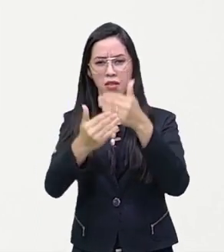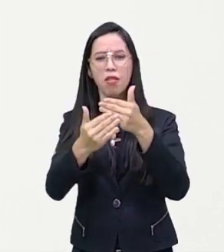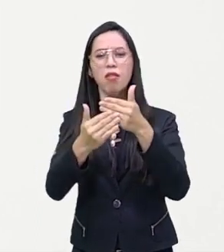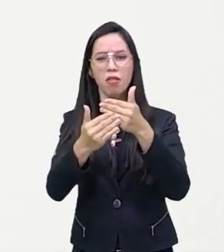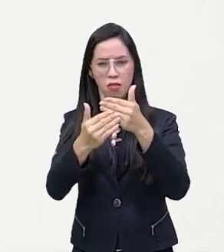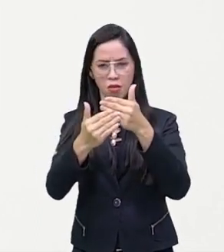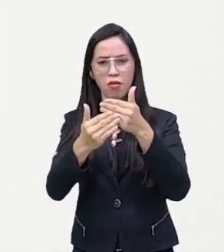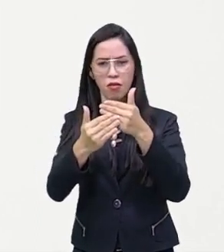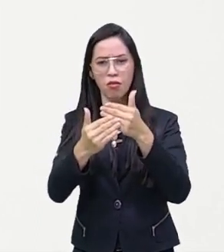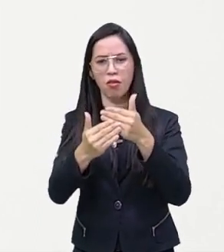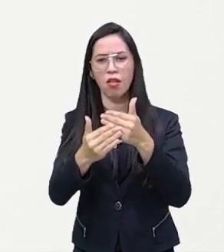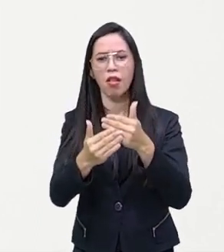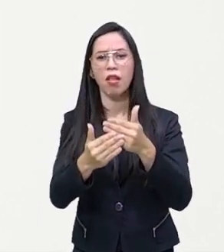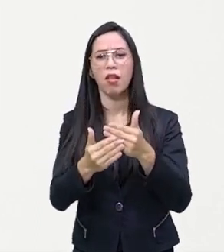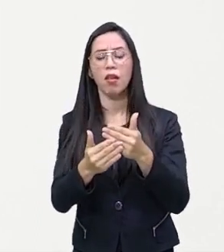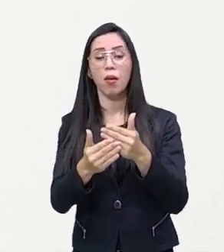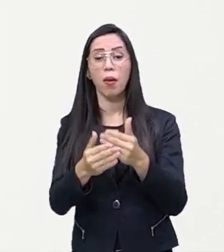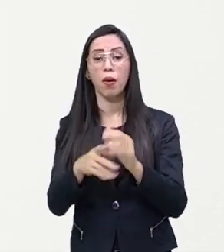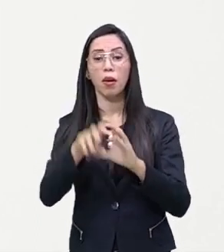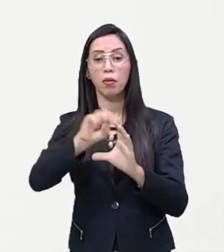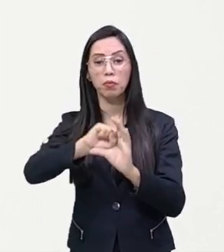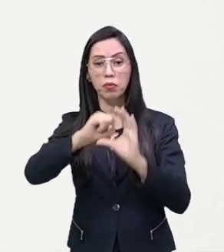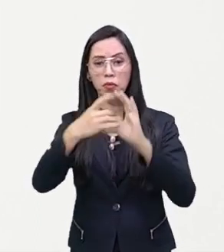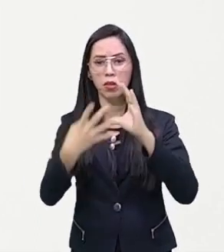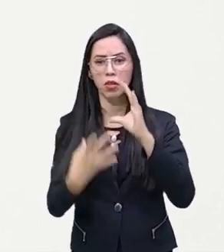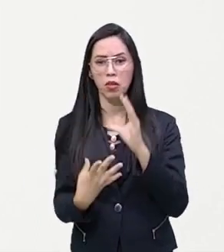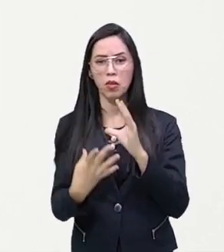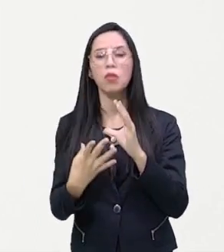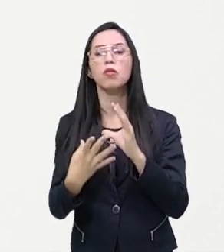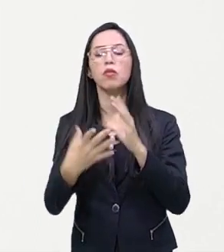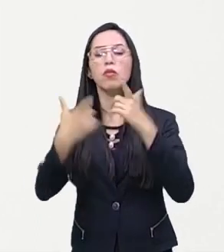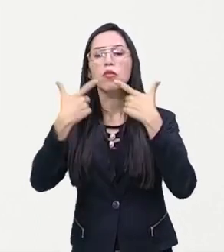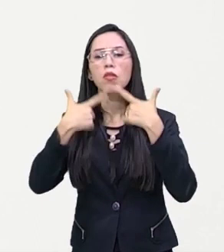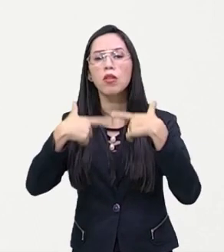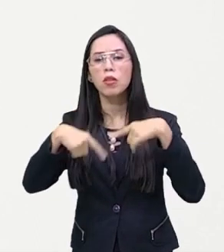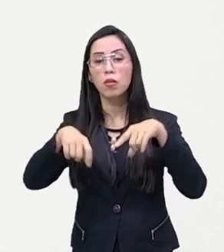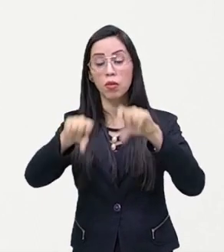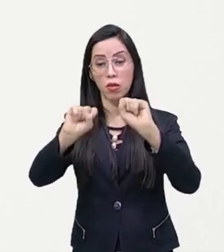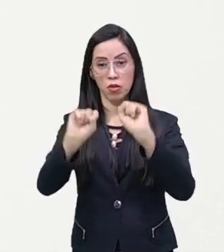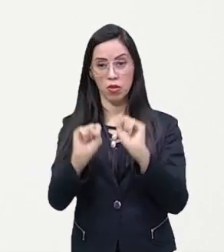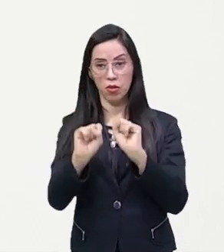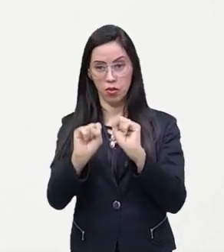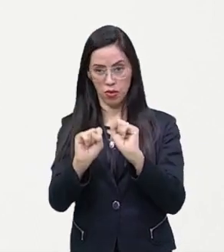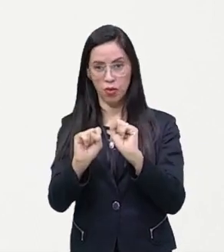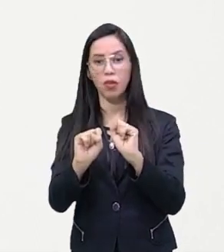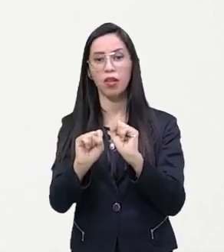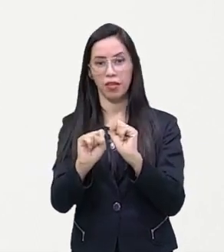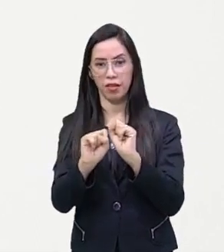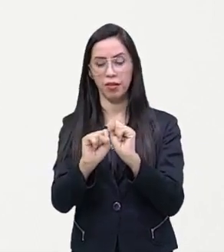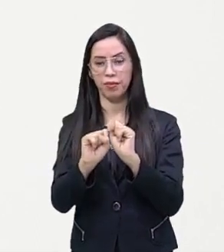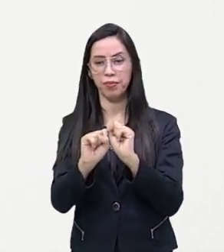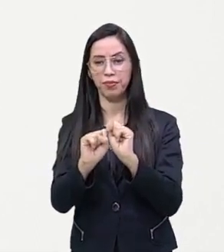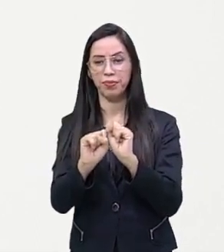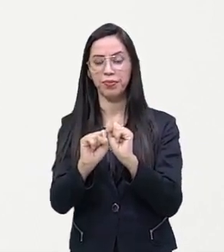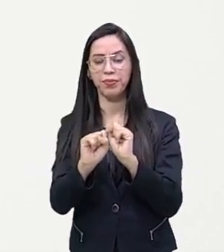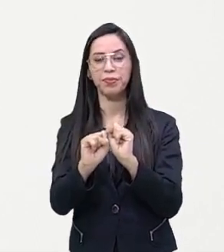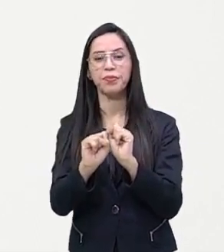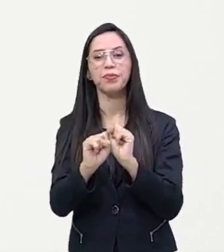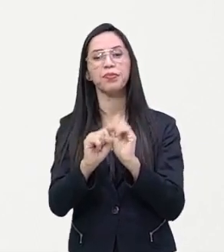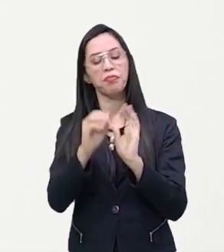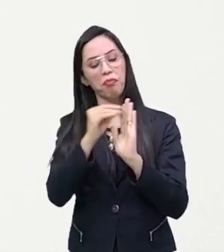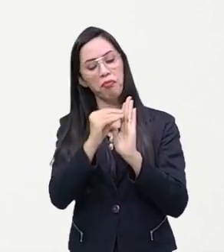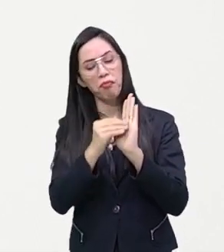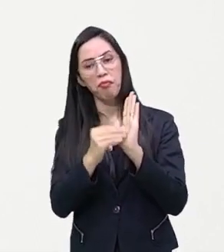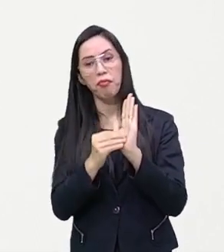sequências teoricamente definidas pela natureza linguística da sua